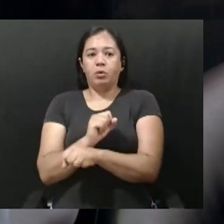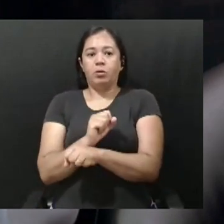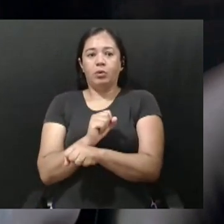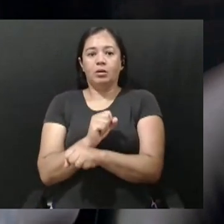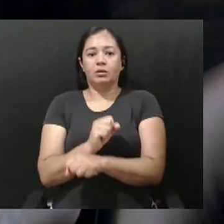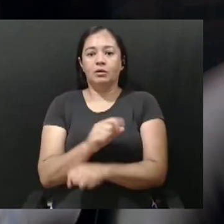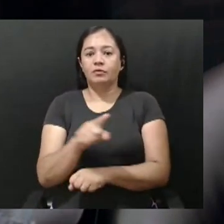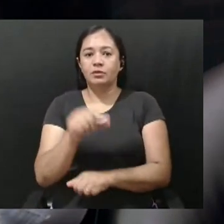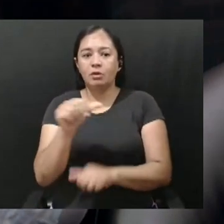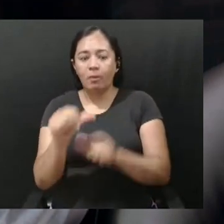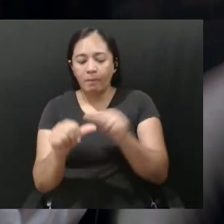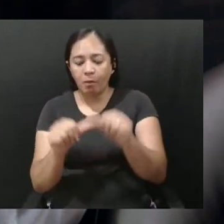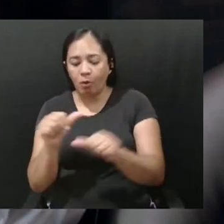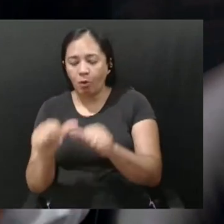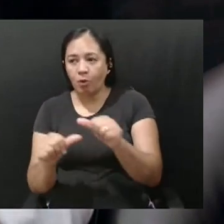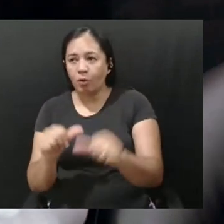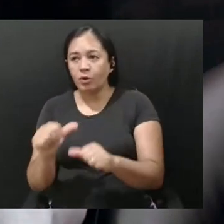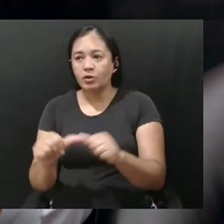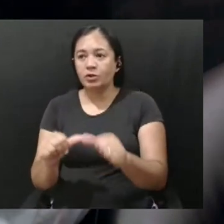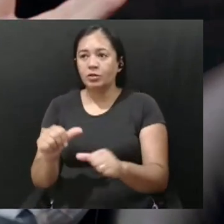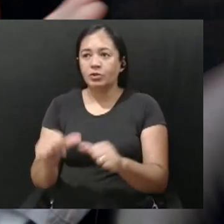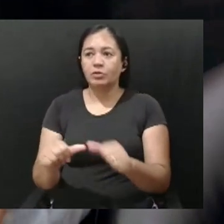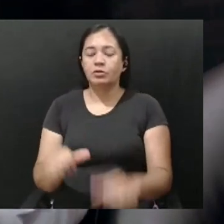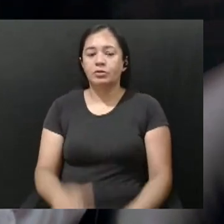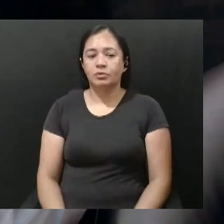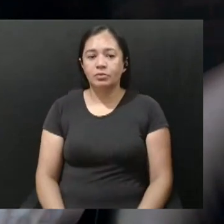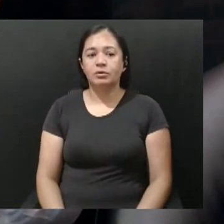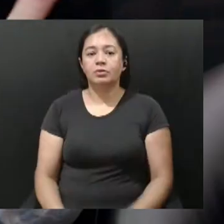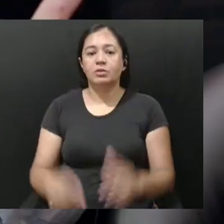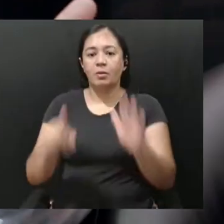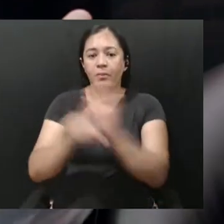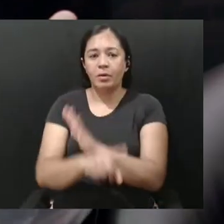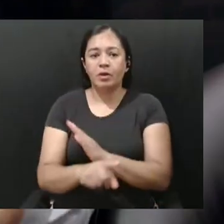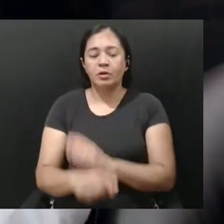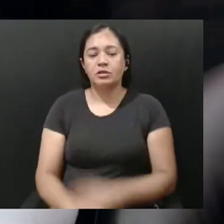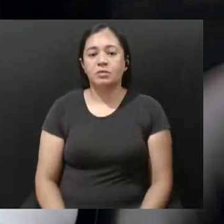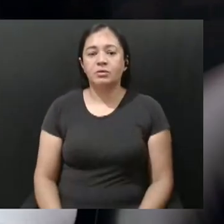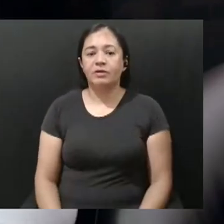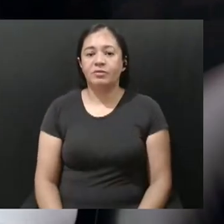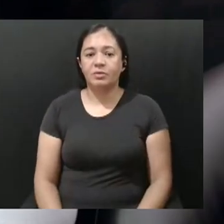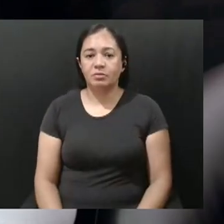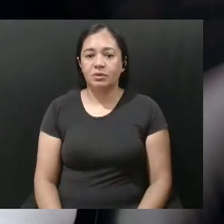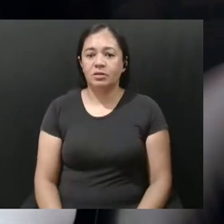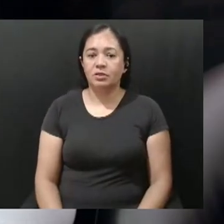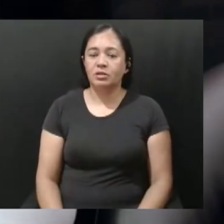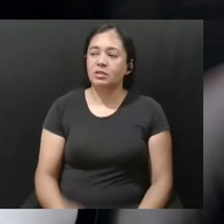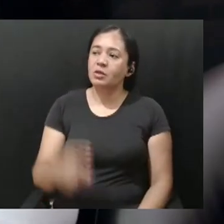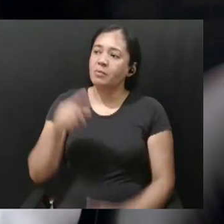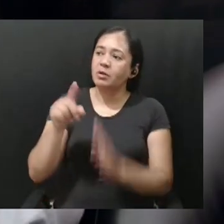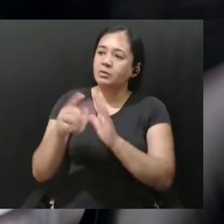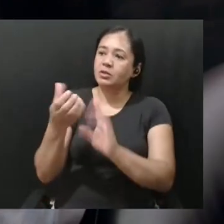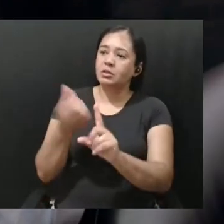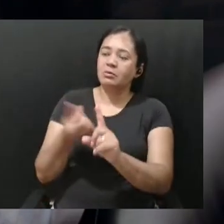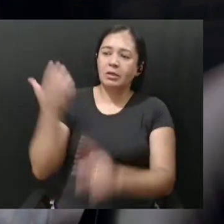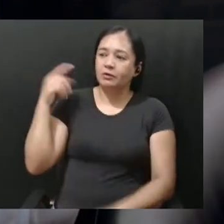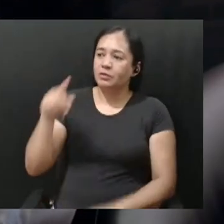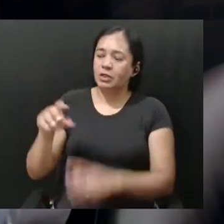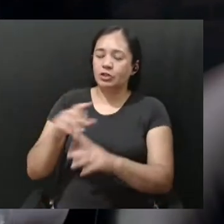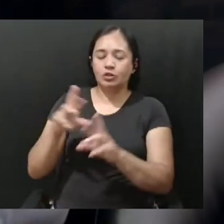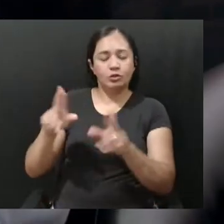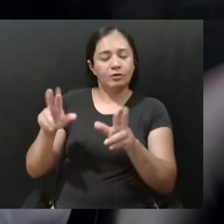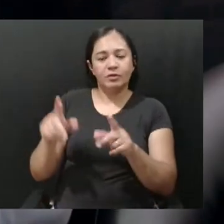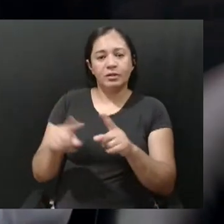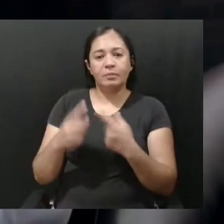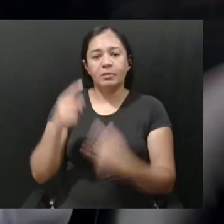você muda, se eu te perguntar como você era daqui a 6 meses atrás, você vai falar para mim que você Aham. era totalmente diferente, né. Então imagina que quando